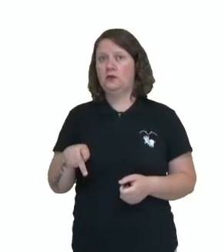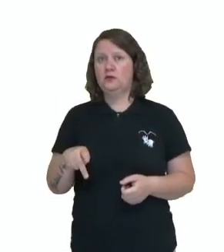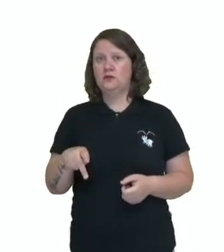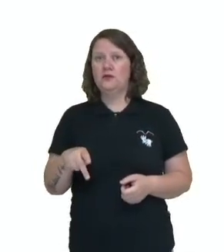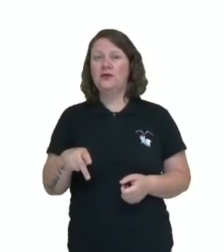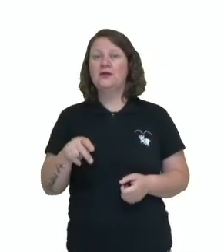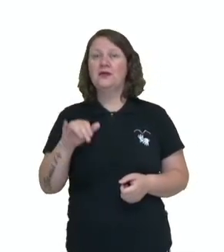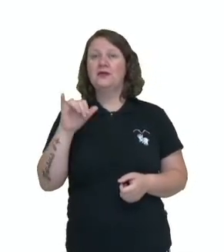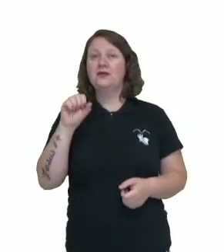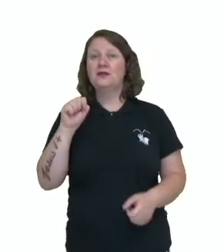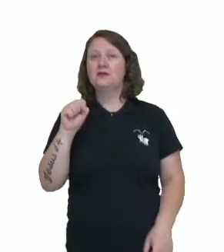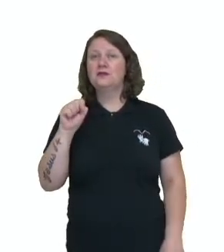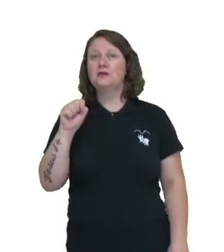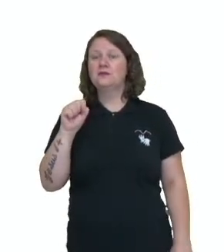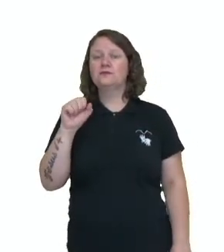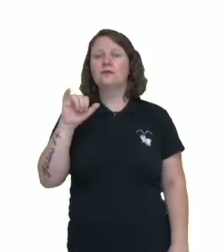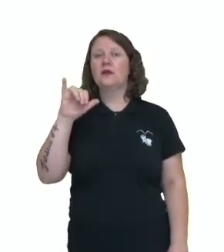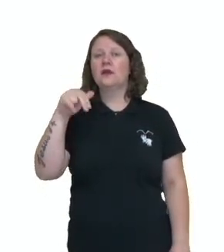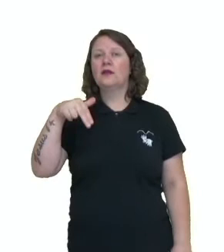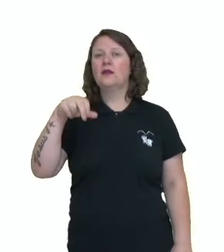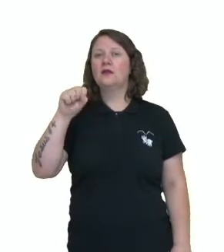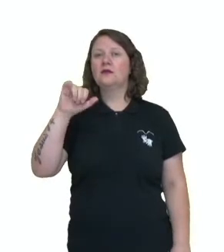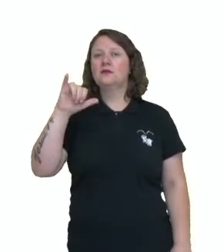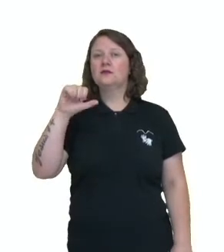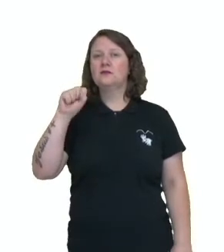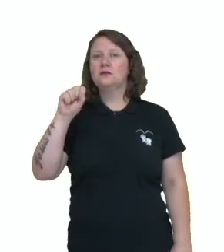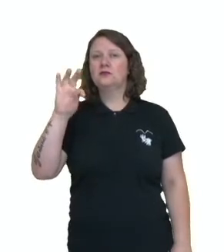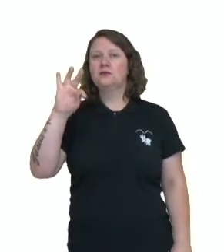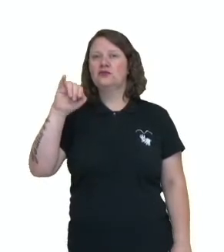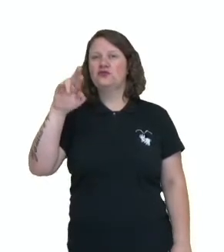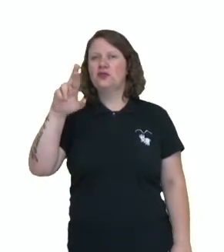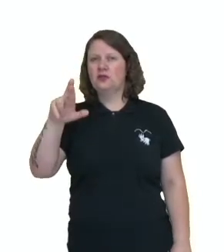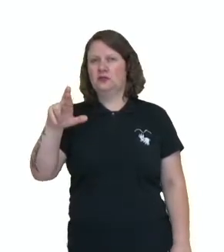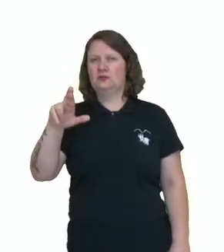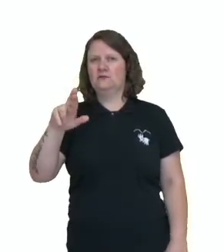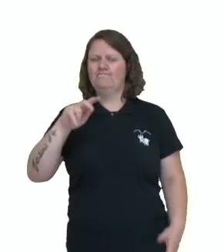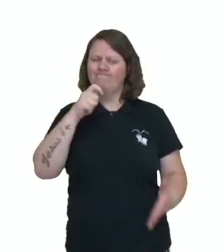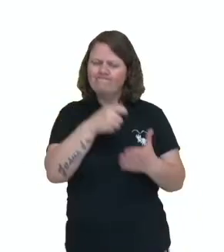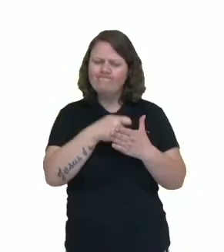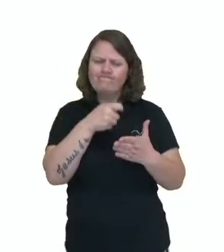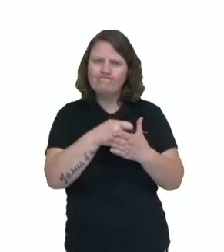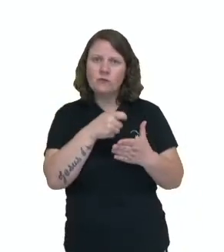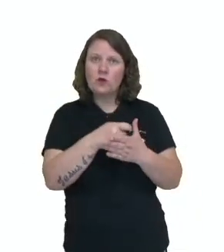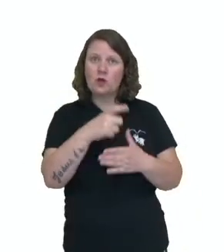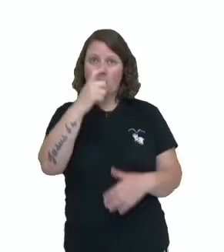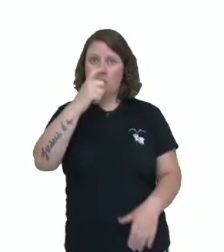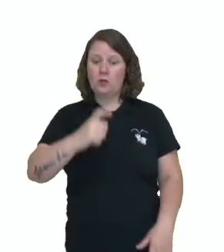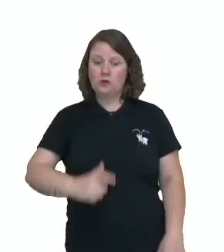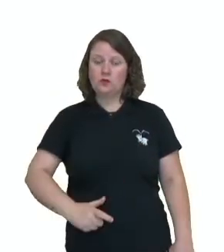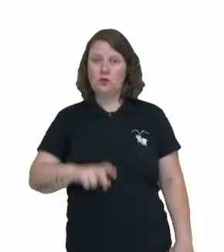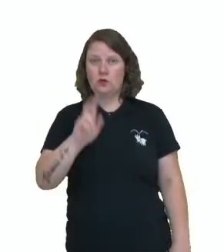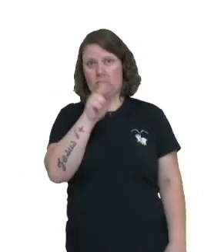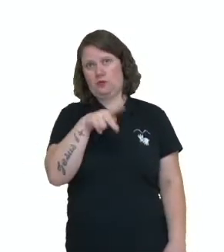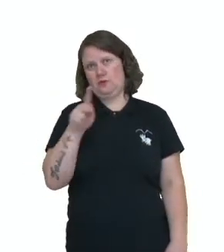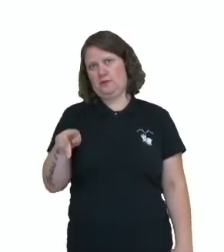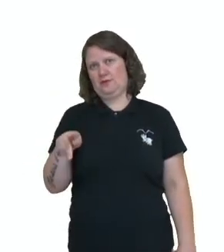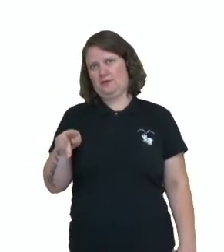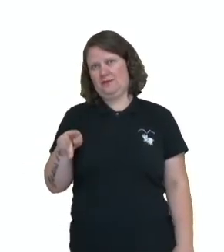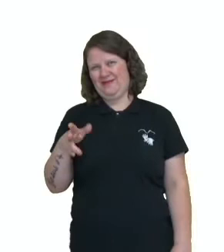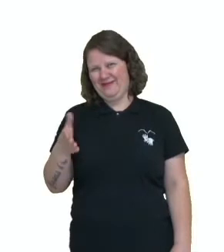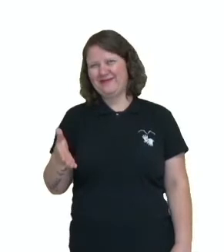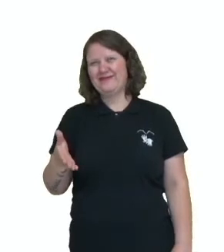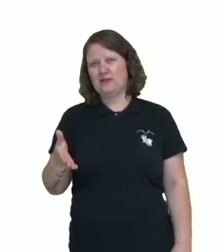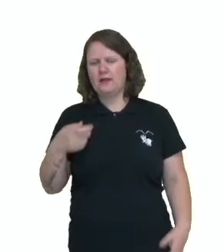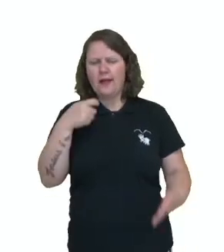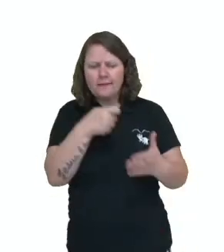o verbo insistir. Quem insiste neste caso? O professor, o sujeito da nossa oração. Então, sujeito mais verbo.